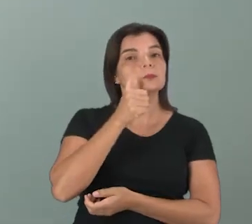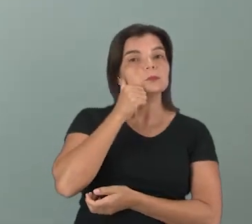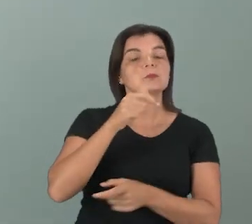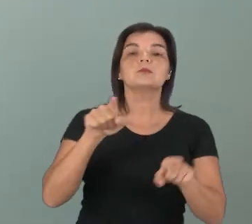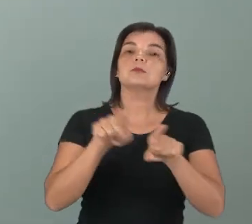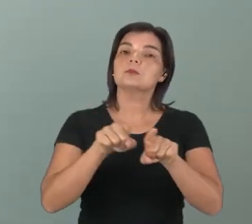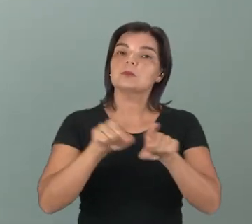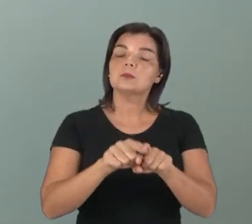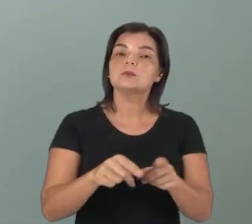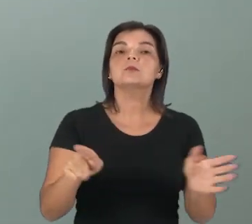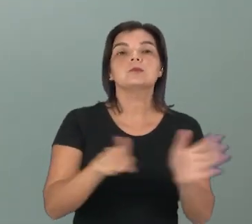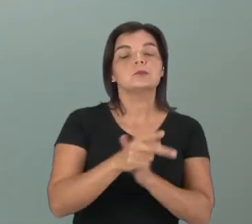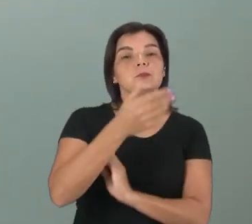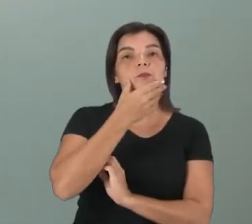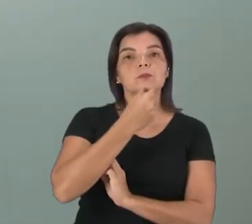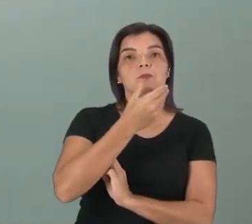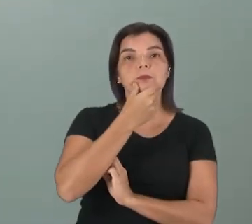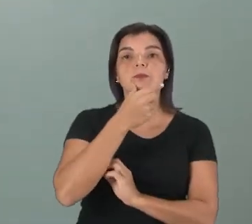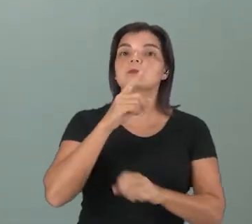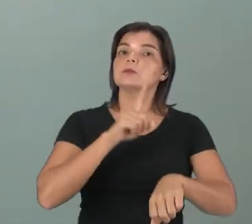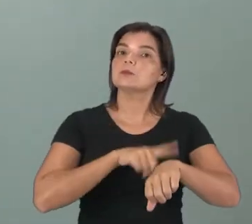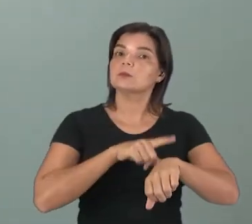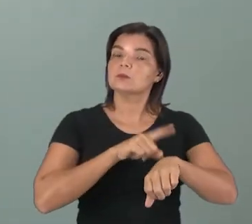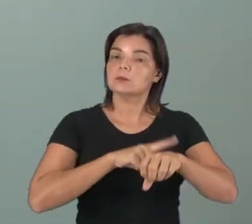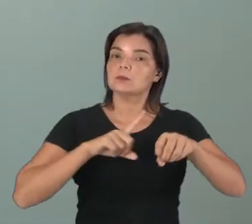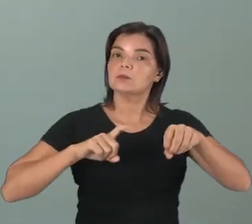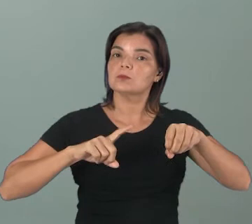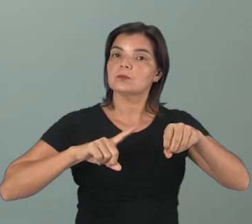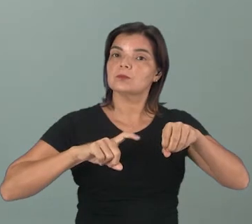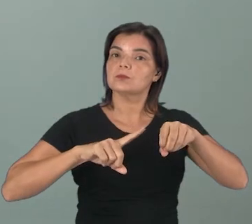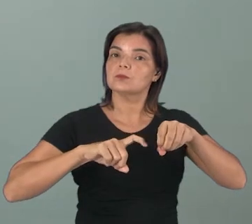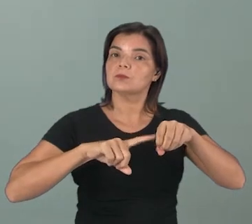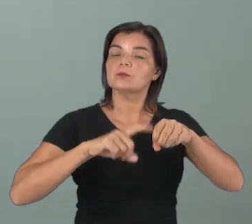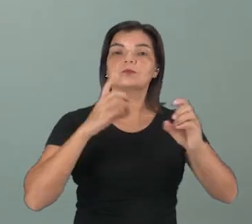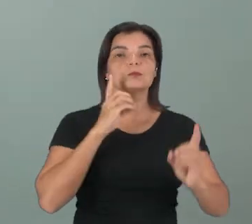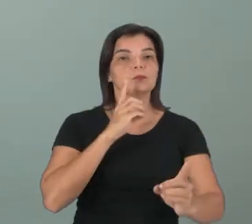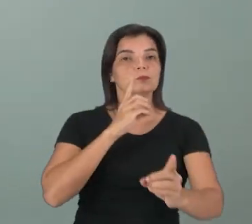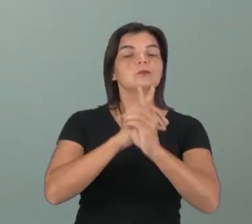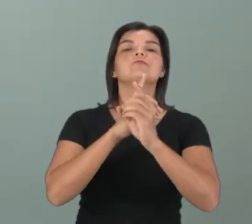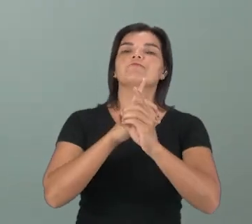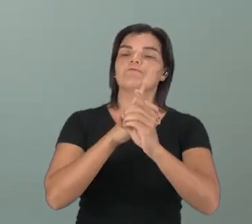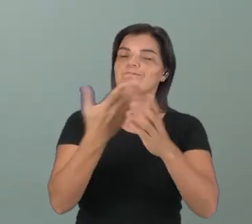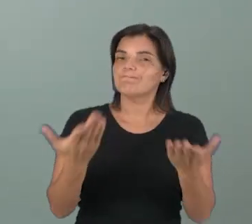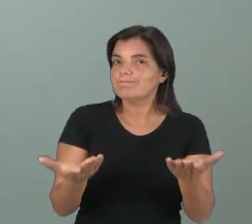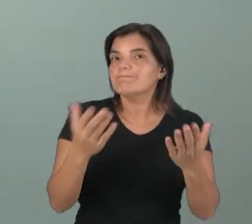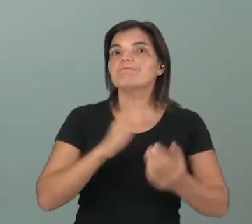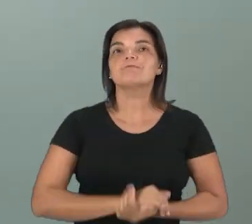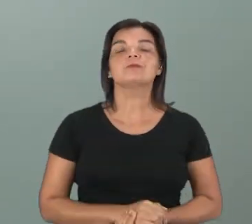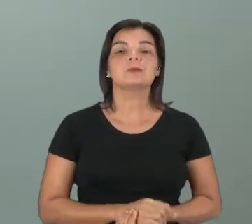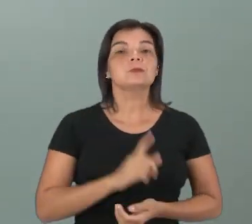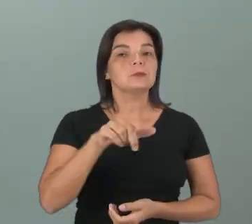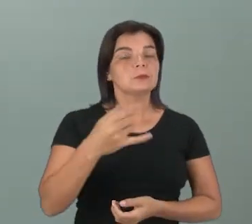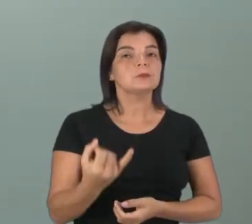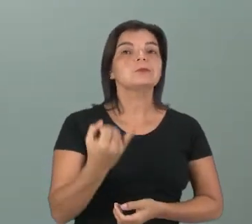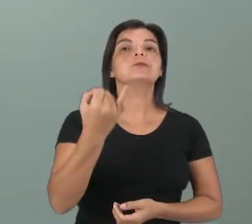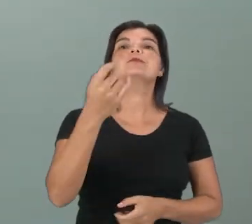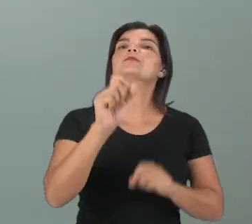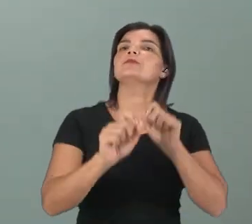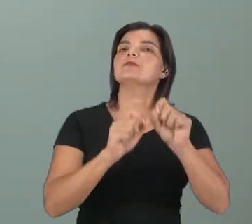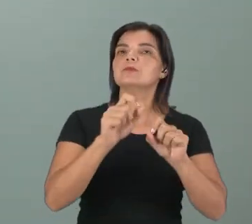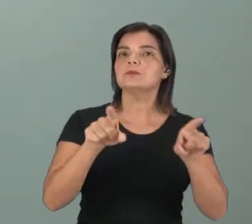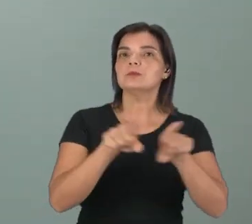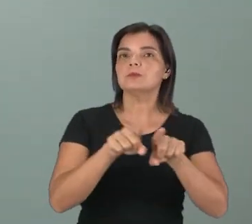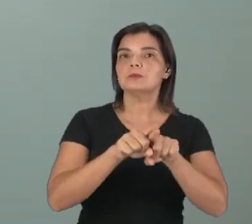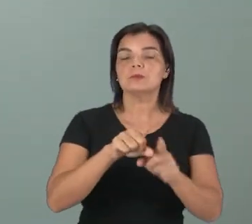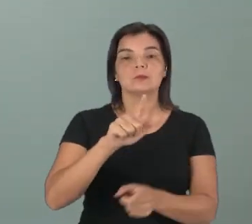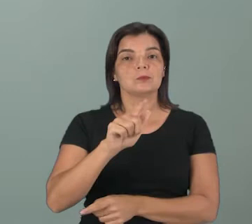produção de gametas masculinos, para no momento da fecundação eu ter o encontro desses gametas. O que é importante destacar aí falando